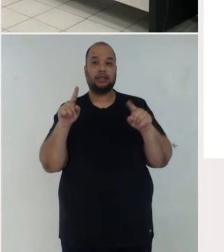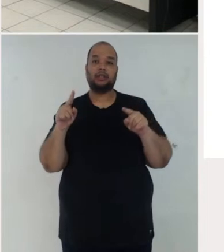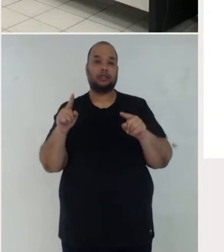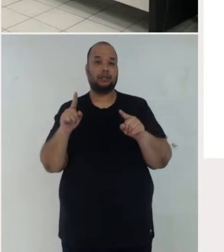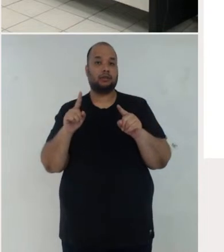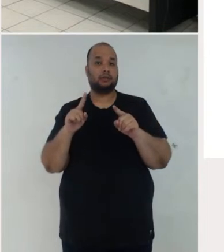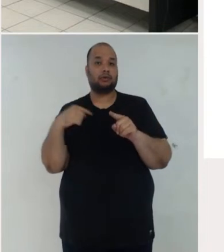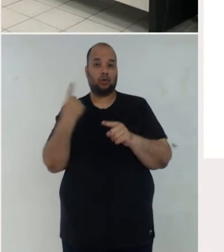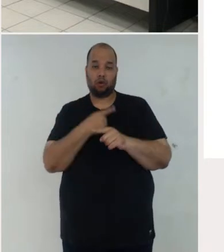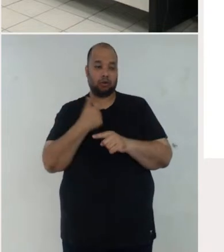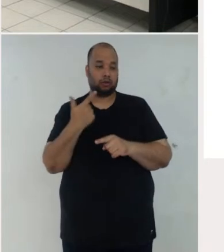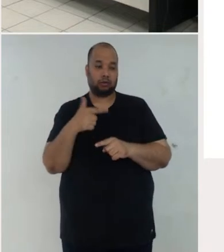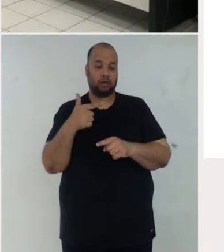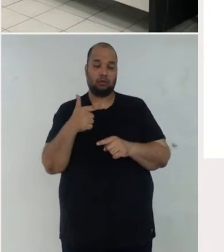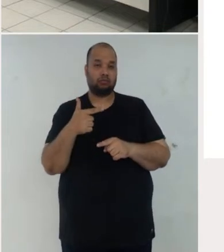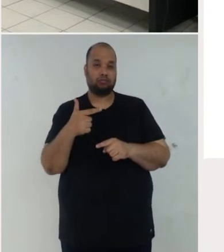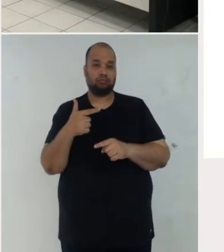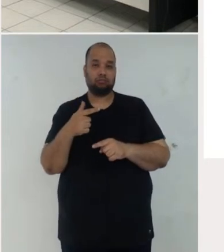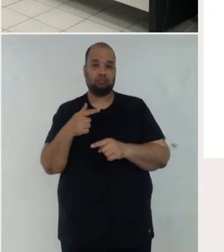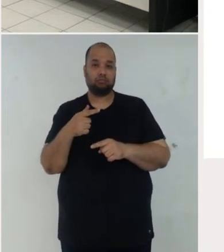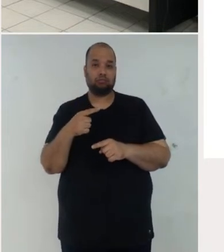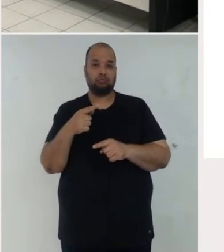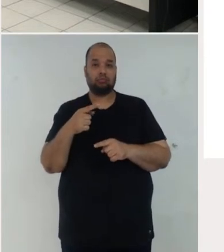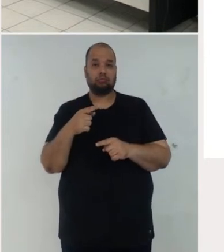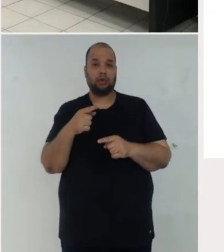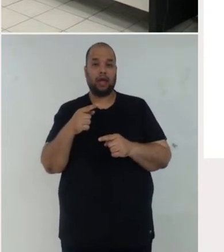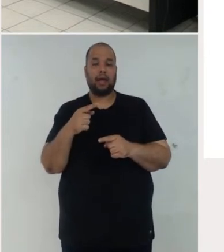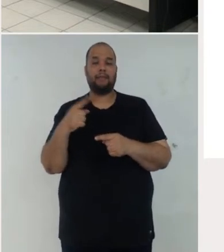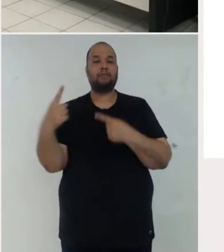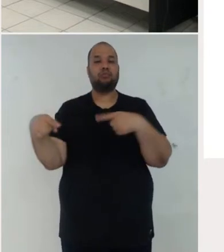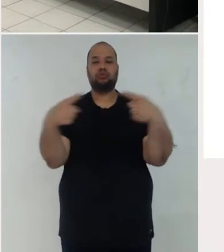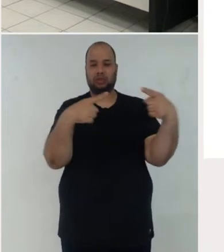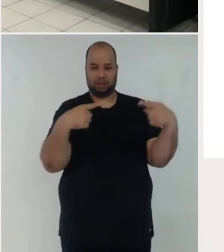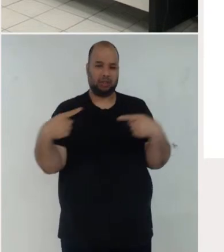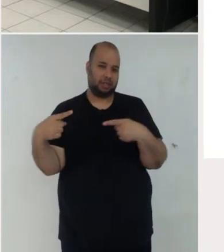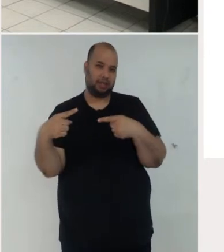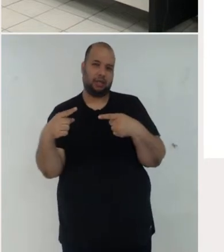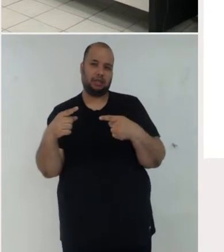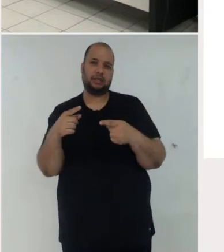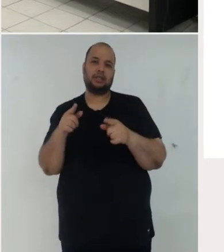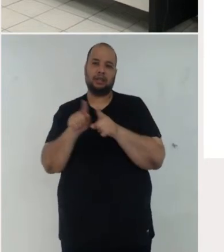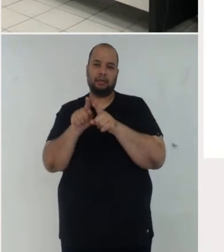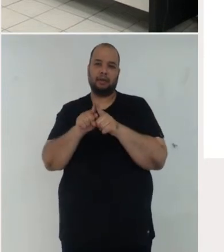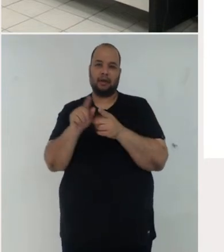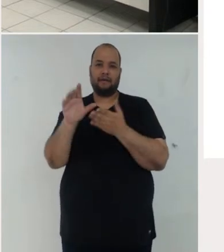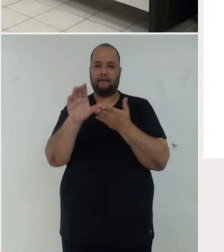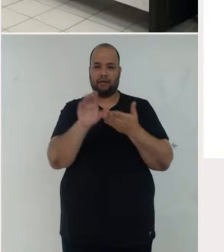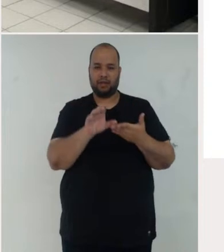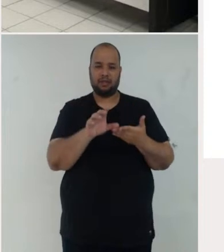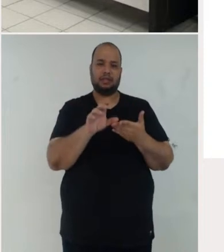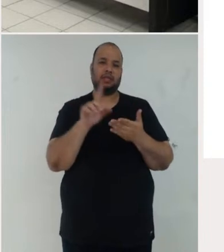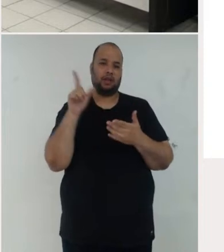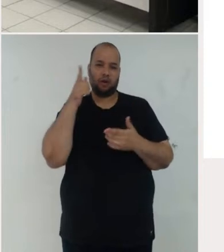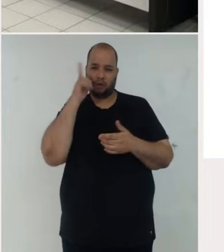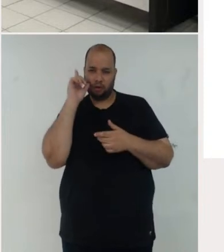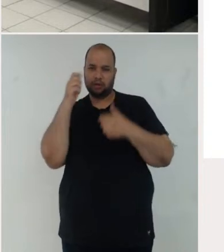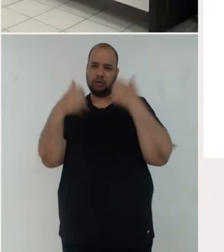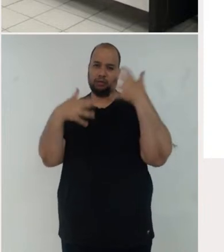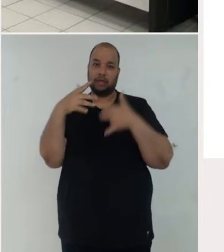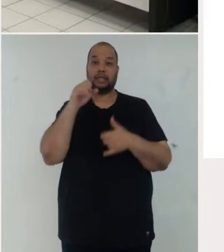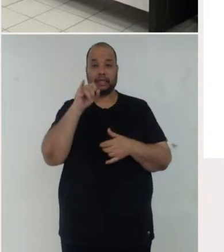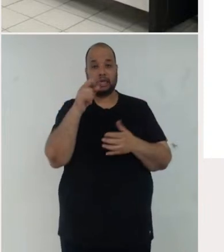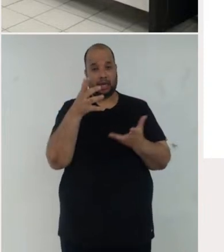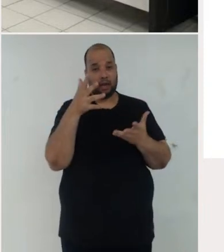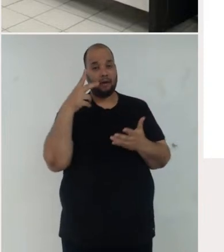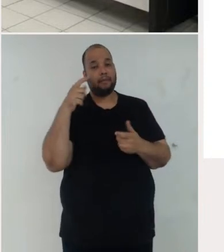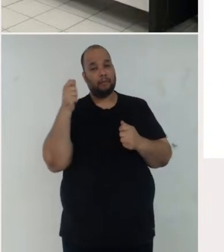outras línguas não, né, por questões políticas e financeiras, como ele bem falou ontem, que quiser assistir a fala dele,